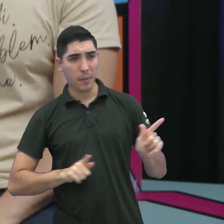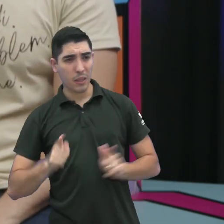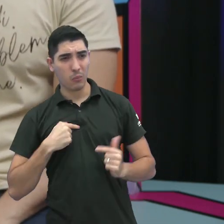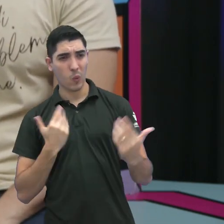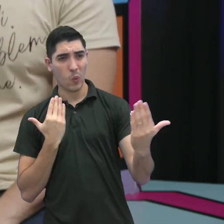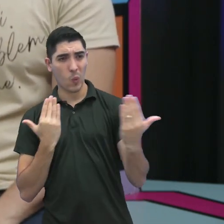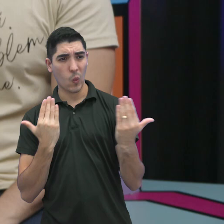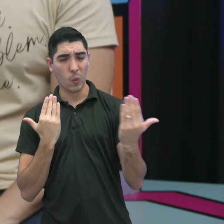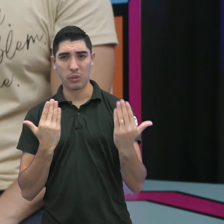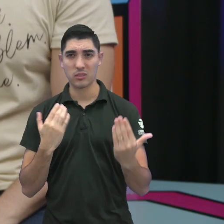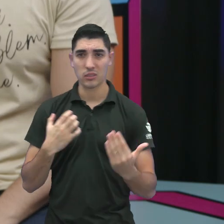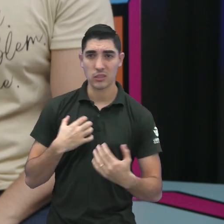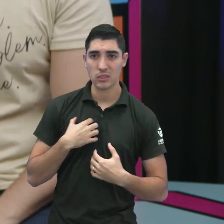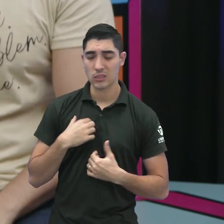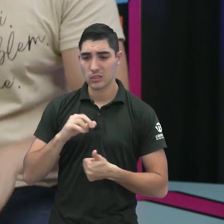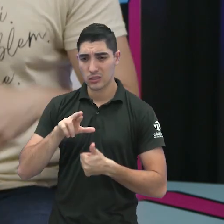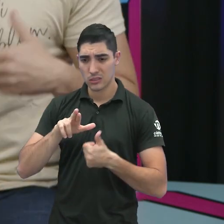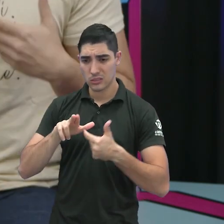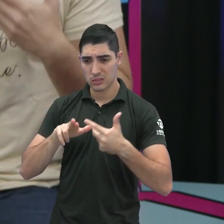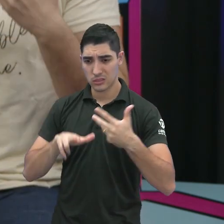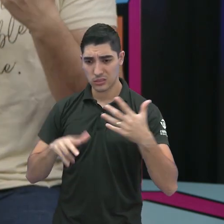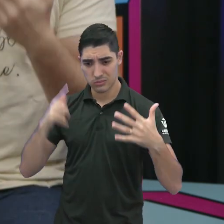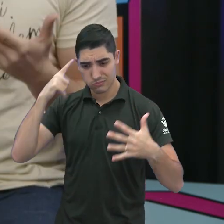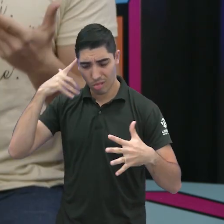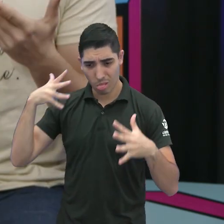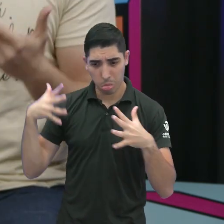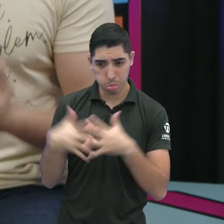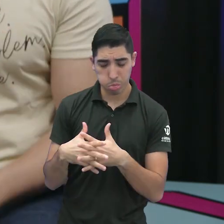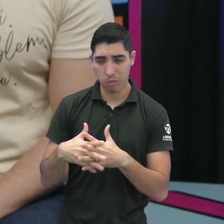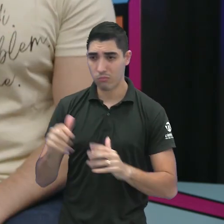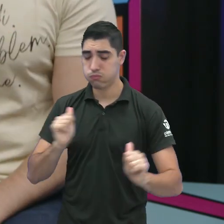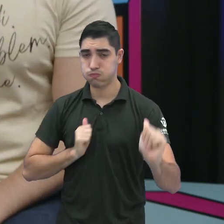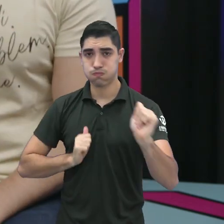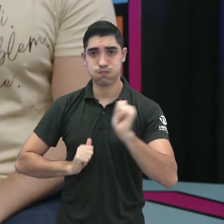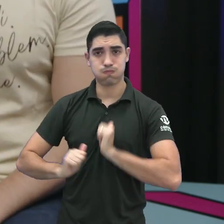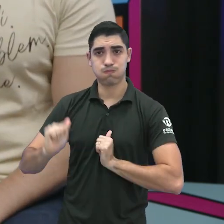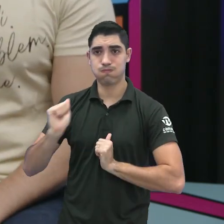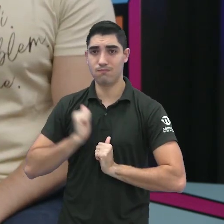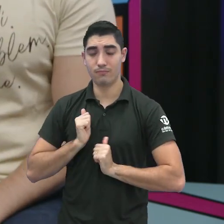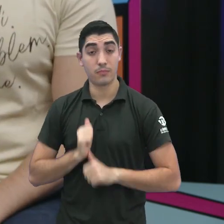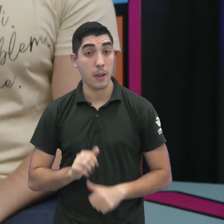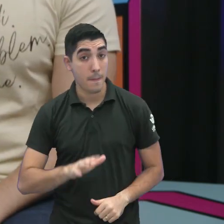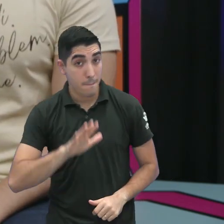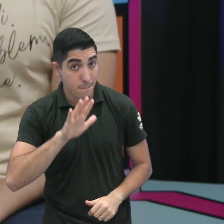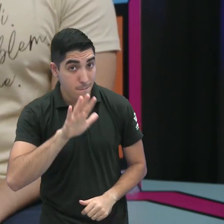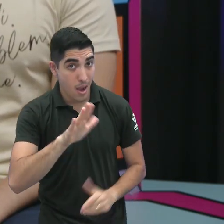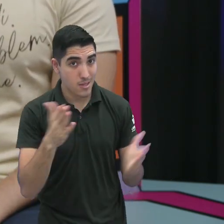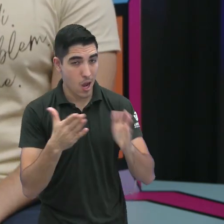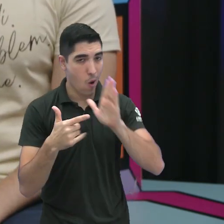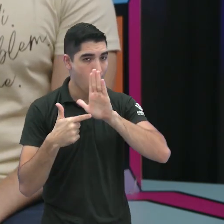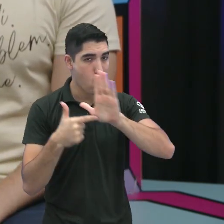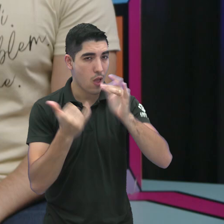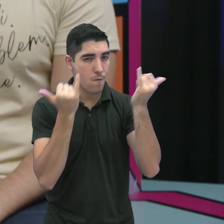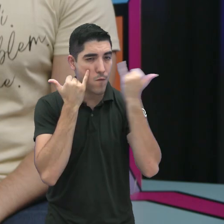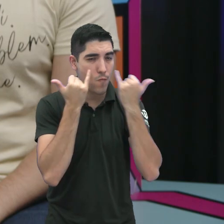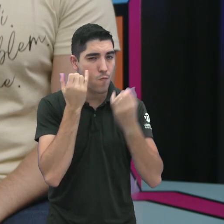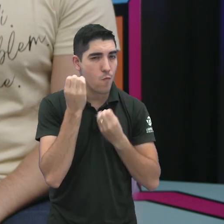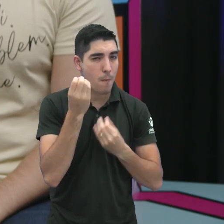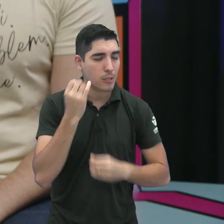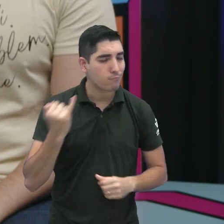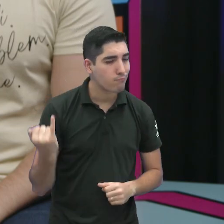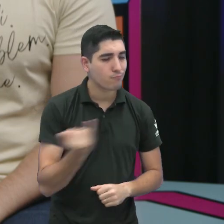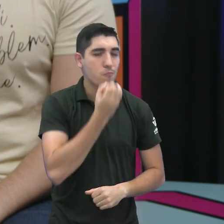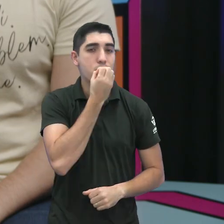deixando o processo ainda mais confuso e ainda mais cheio de ansiedade. Mas olha, notícia boa, você sabia que o caminho para encontrar